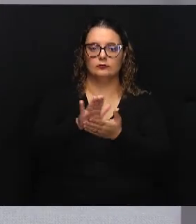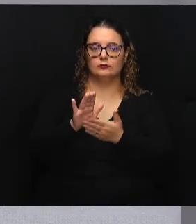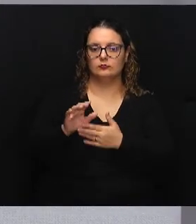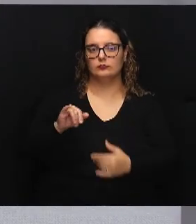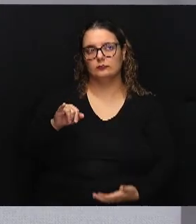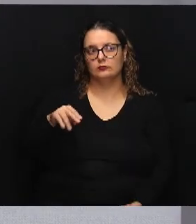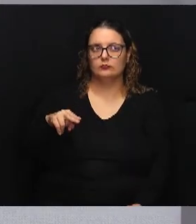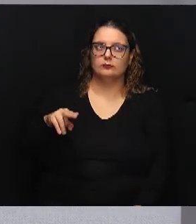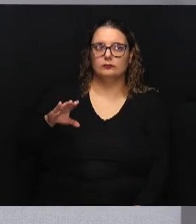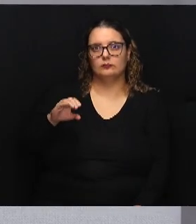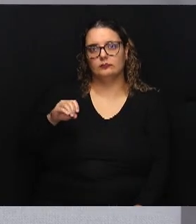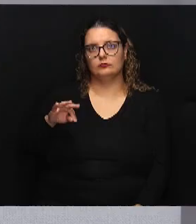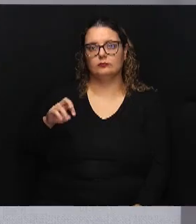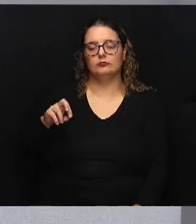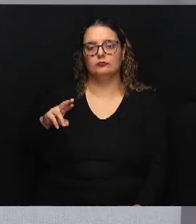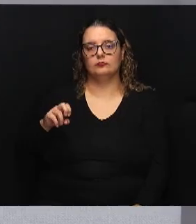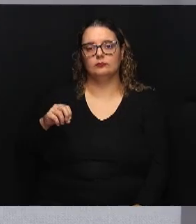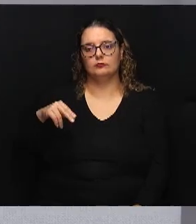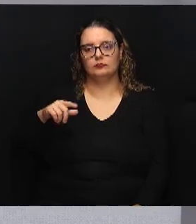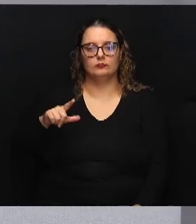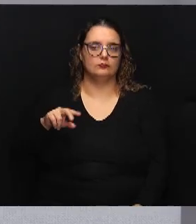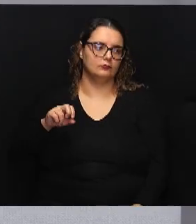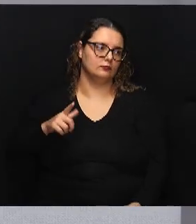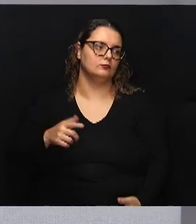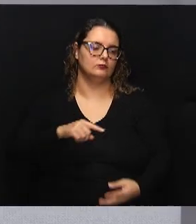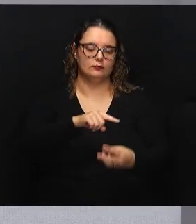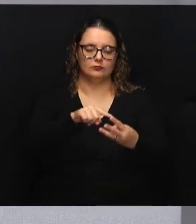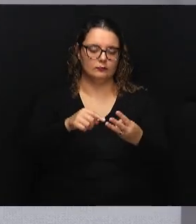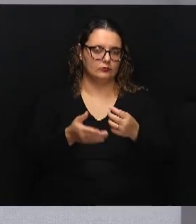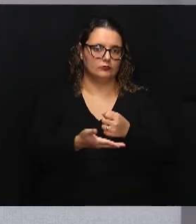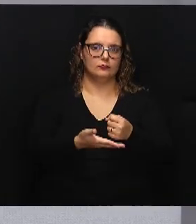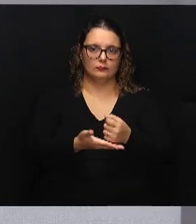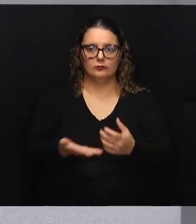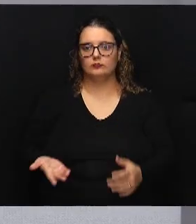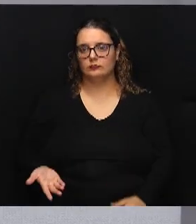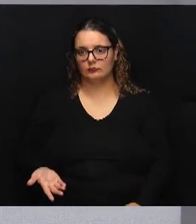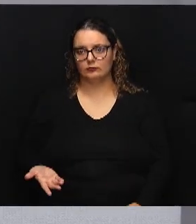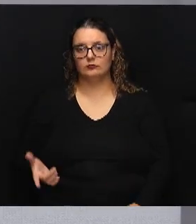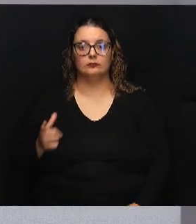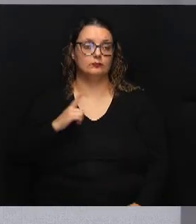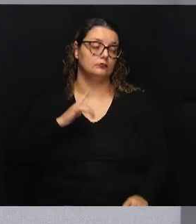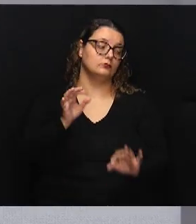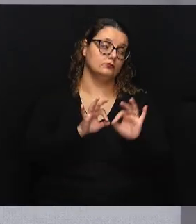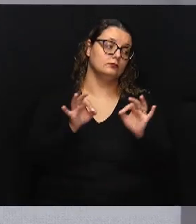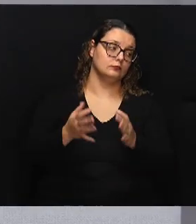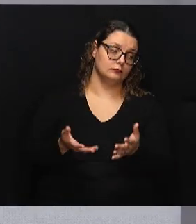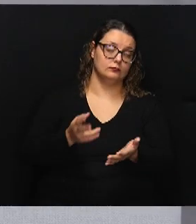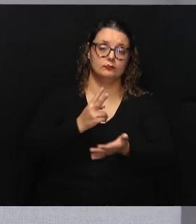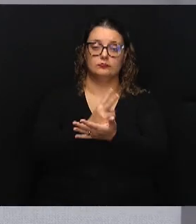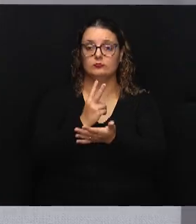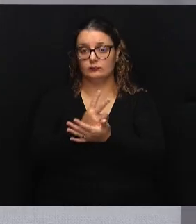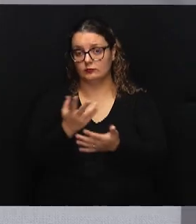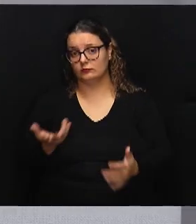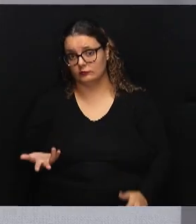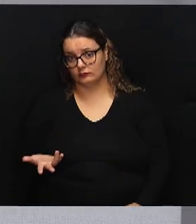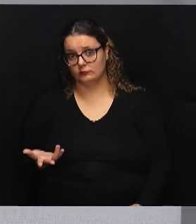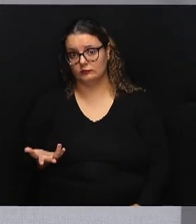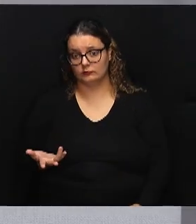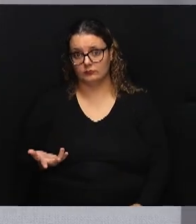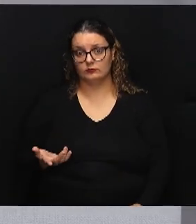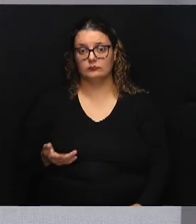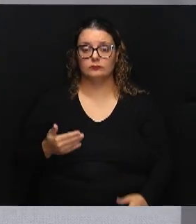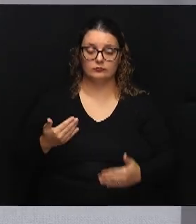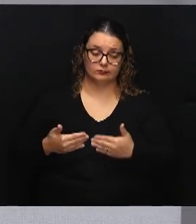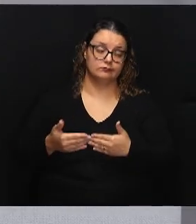incontornável, mas os primeiros 3 são os gastos básicos. Então isso você tem que ter planejado desde sempre, e a partir disso você tem